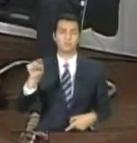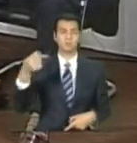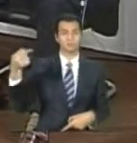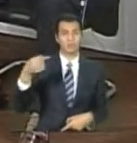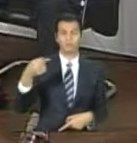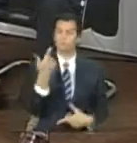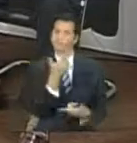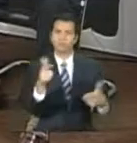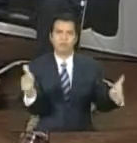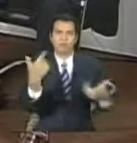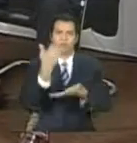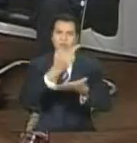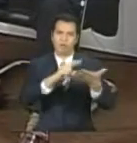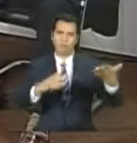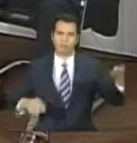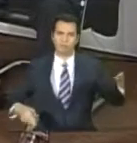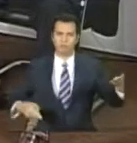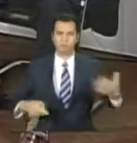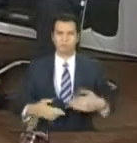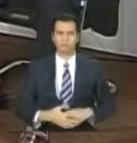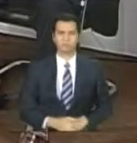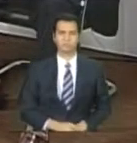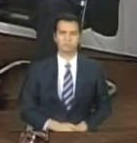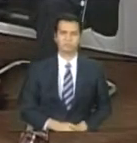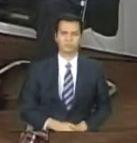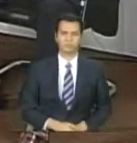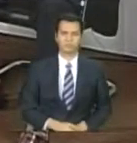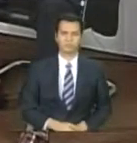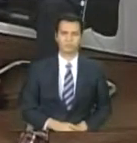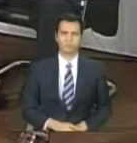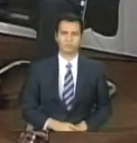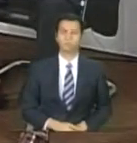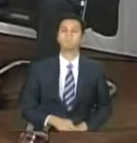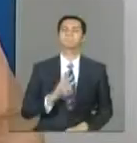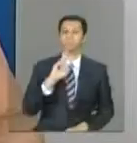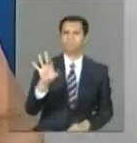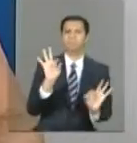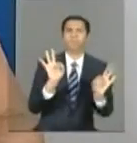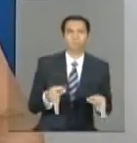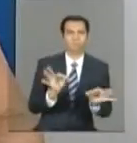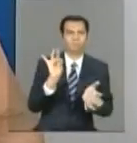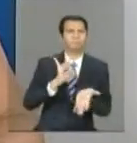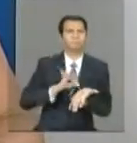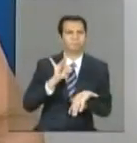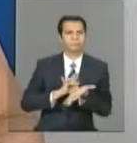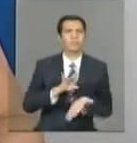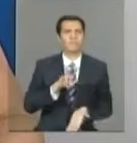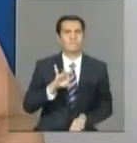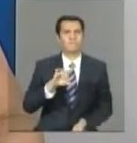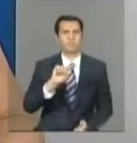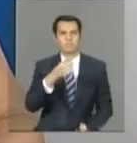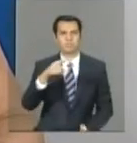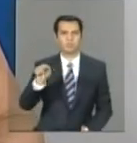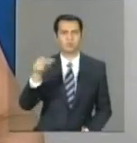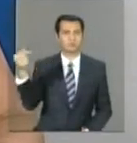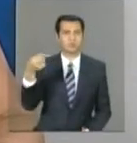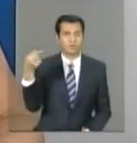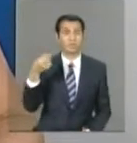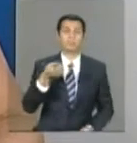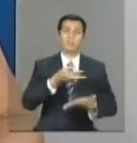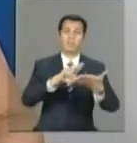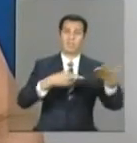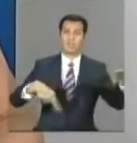relatórios disponíveis. É verdade, a versão 7, o processo de desenvolvimento dos relatórios